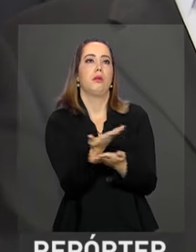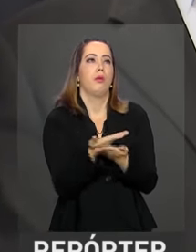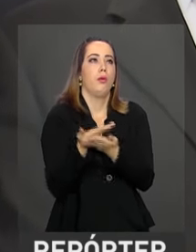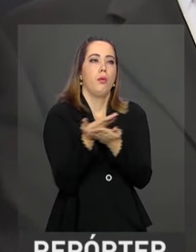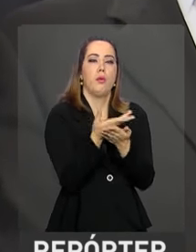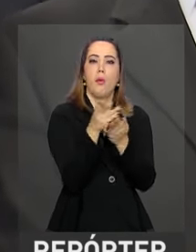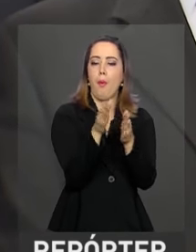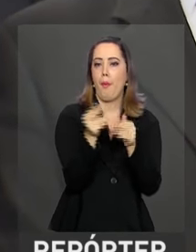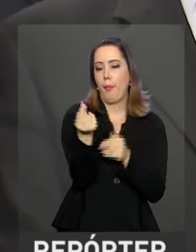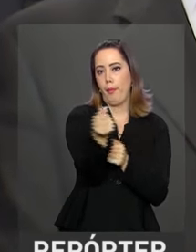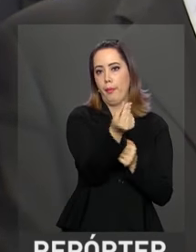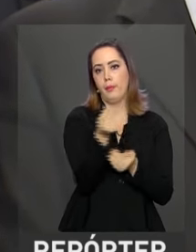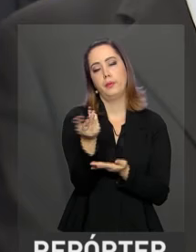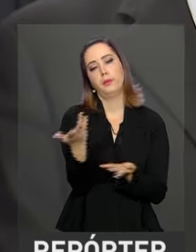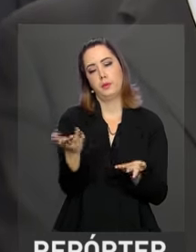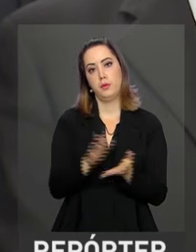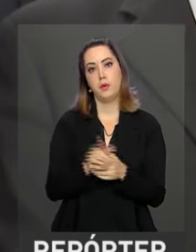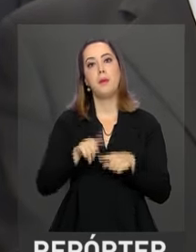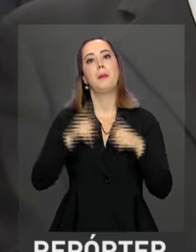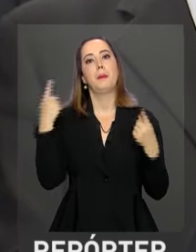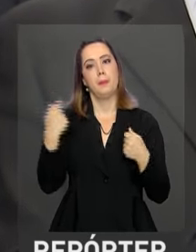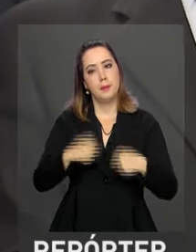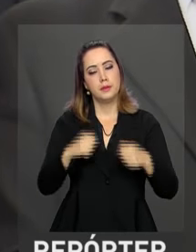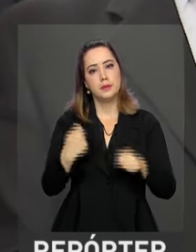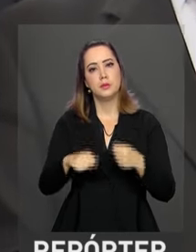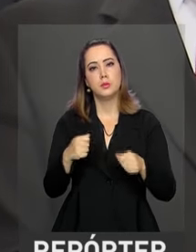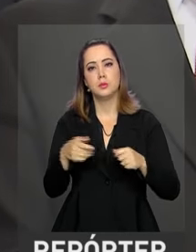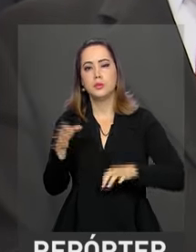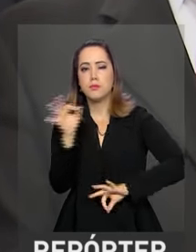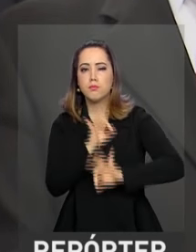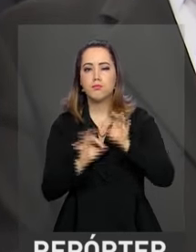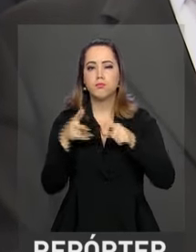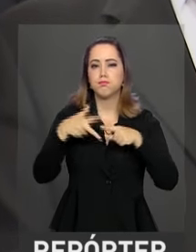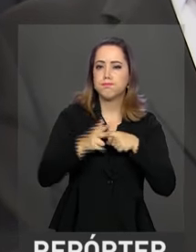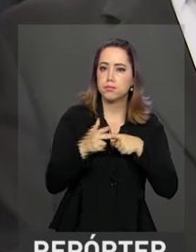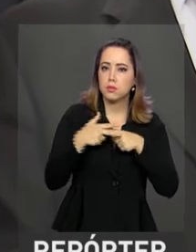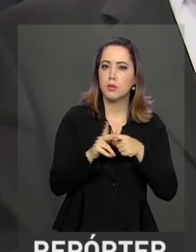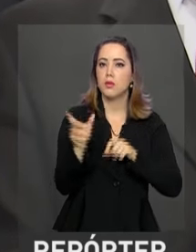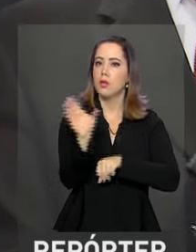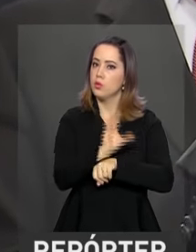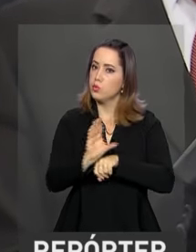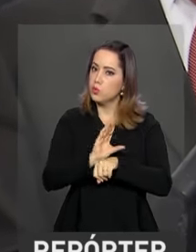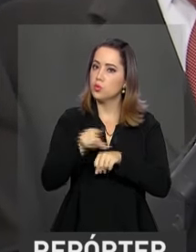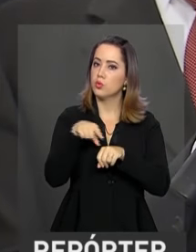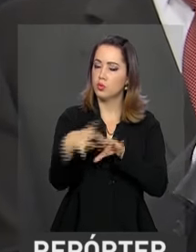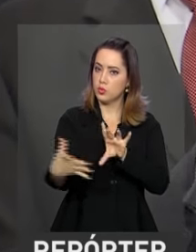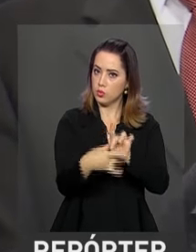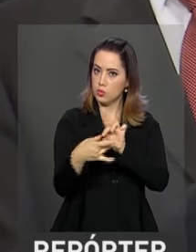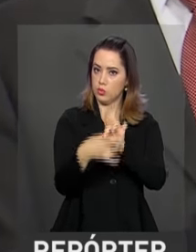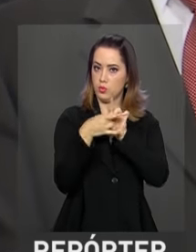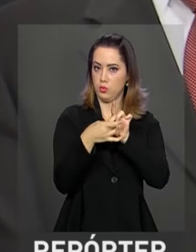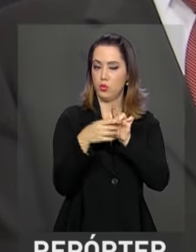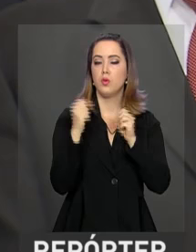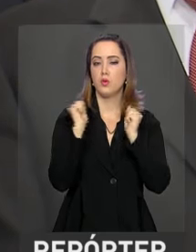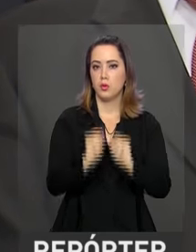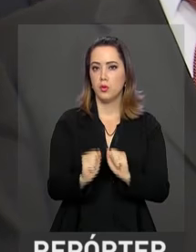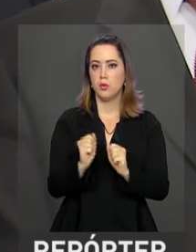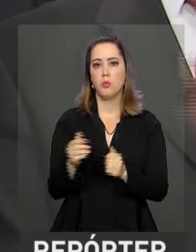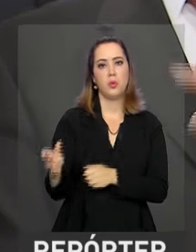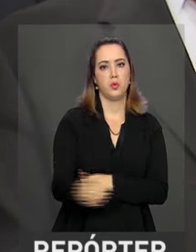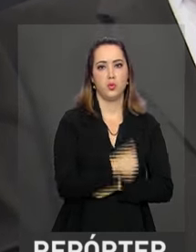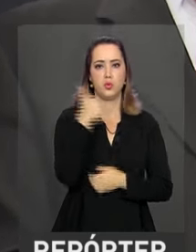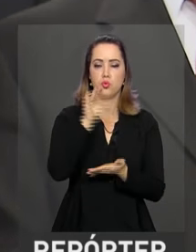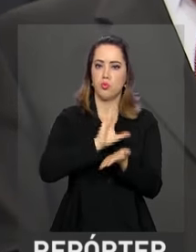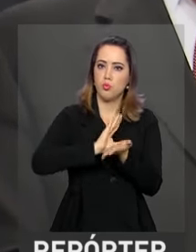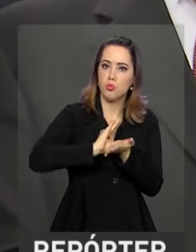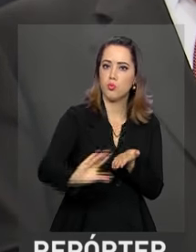para pedir valores. Mas a revisão federativa pode levar a uma tal arrecadação tributária e